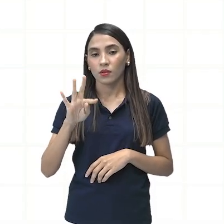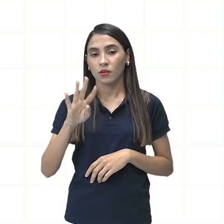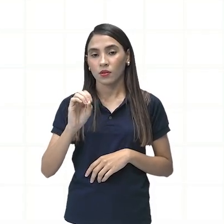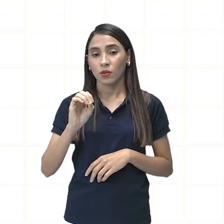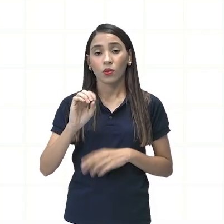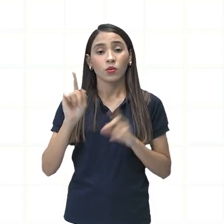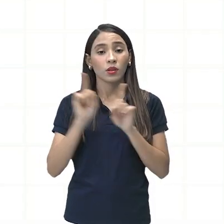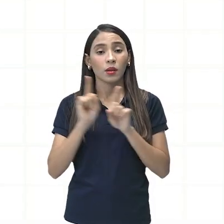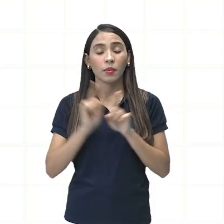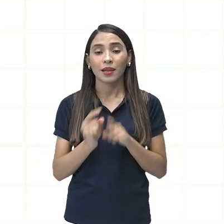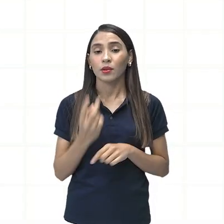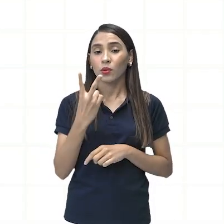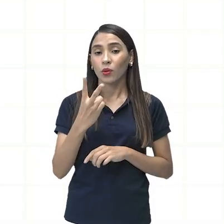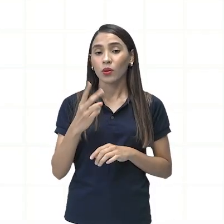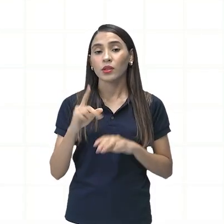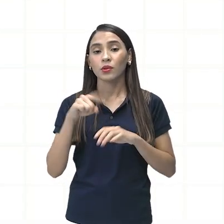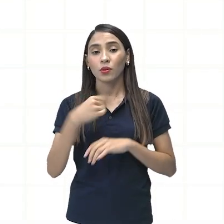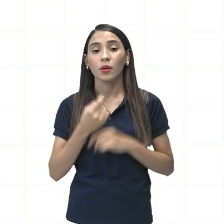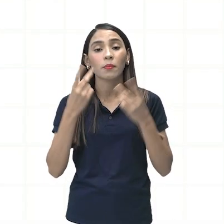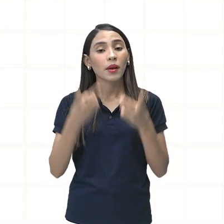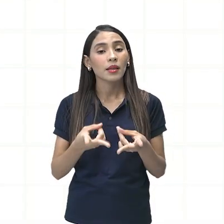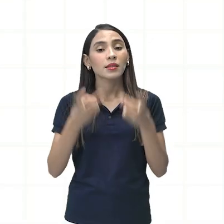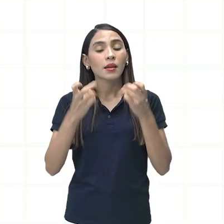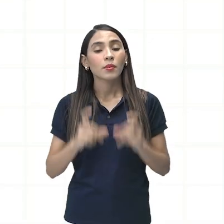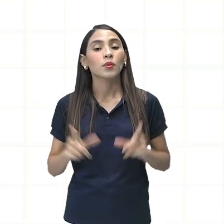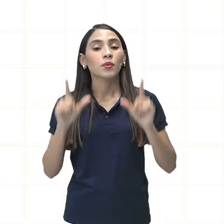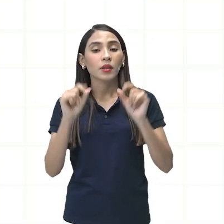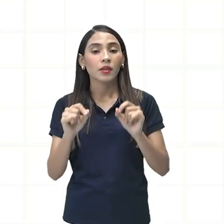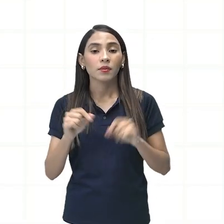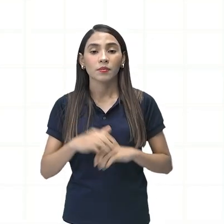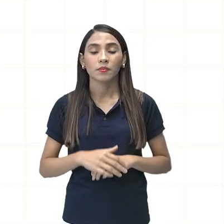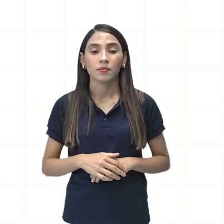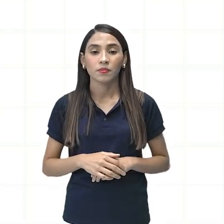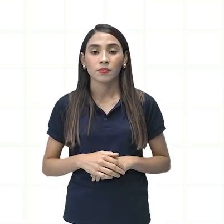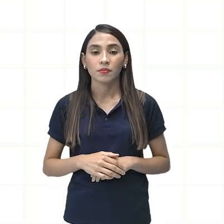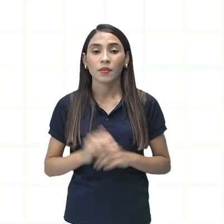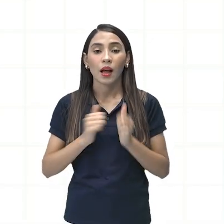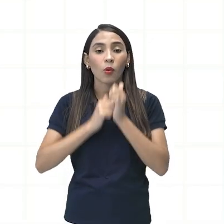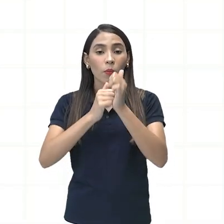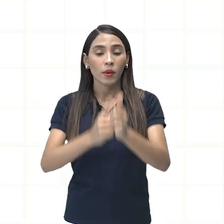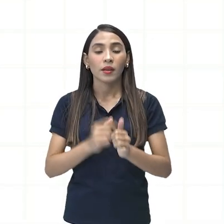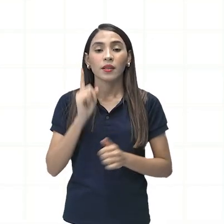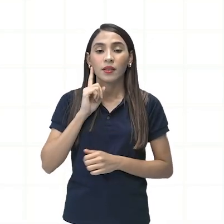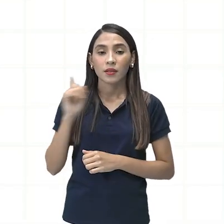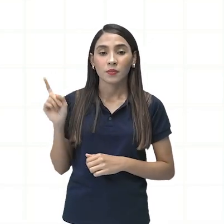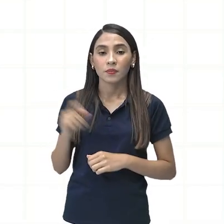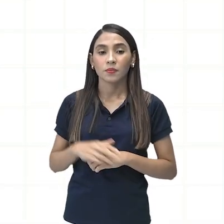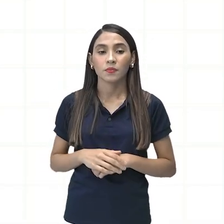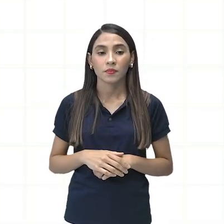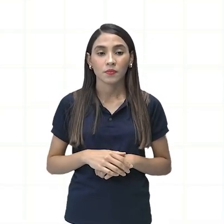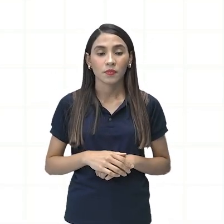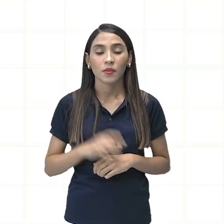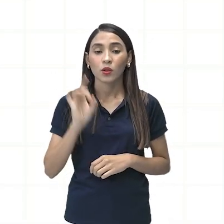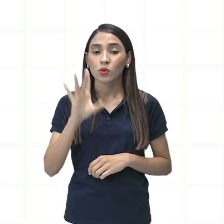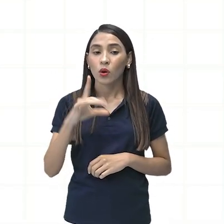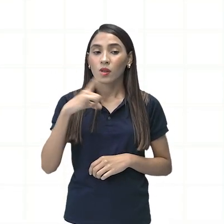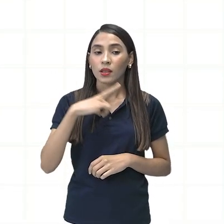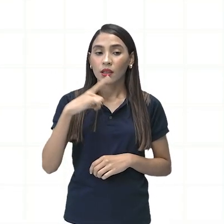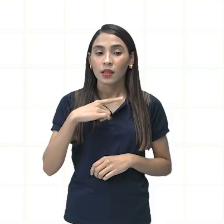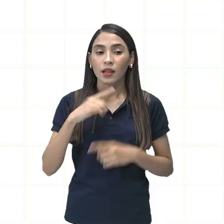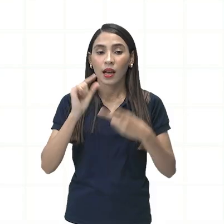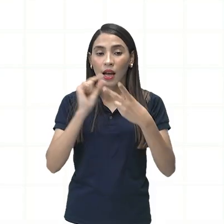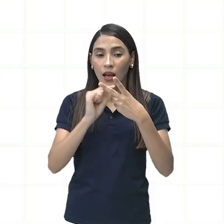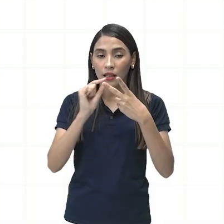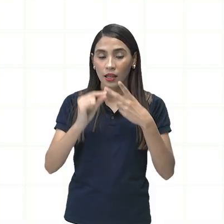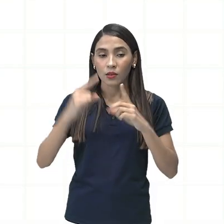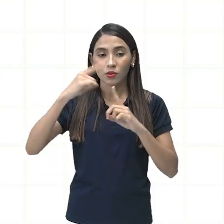a gente observa esses alelos, a gente percebe que eles são, acompanhem comigo, aqui, ó, eles só têm os alelos